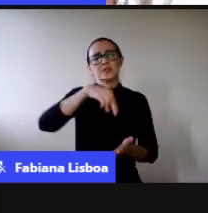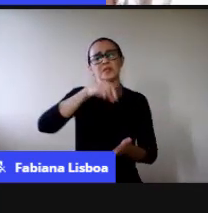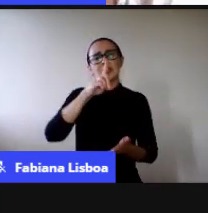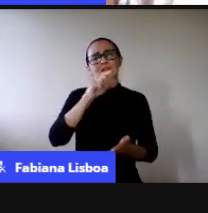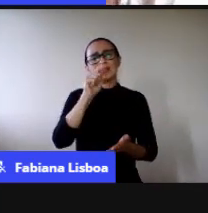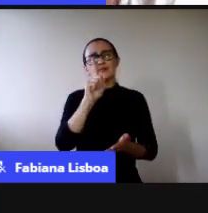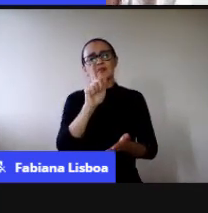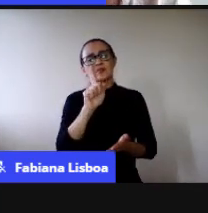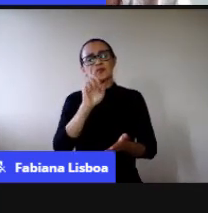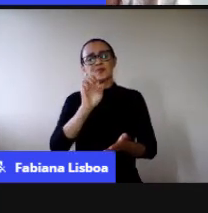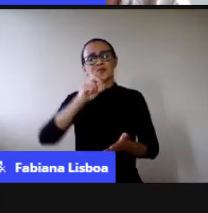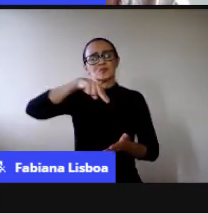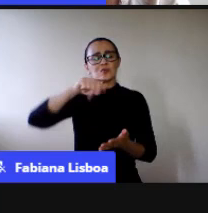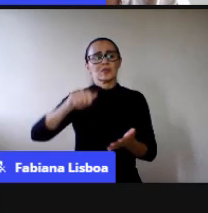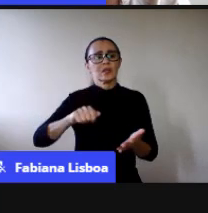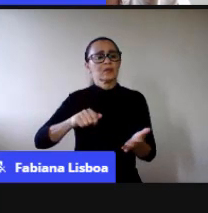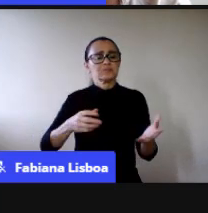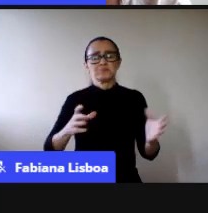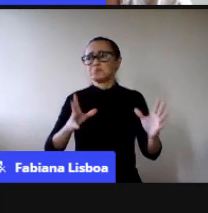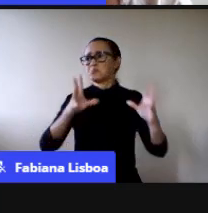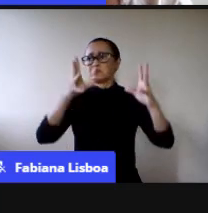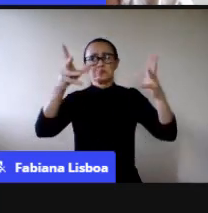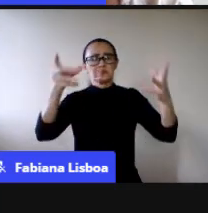geral, que é o mais correto.